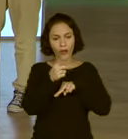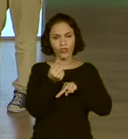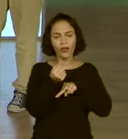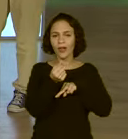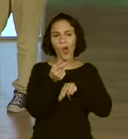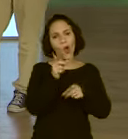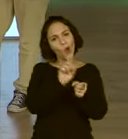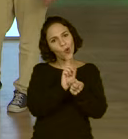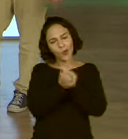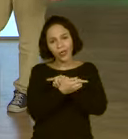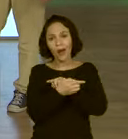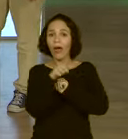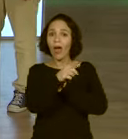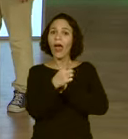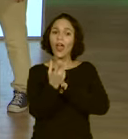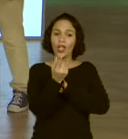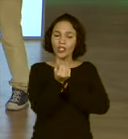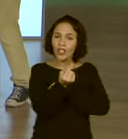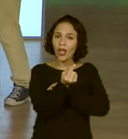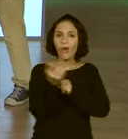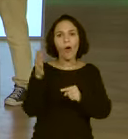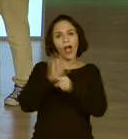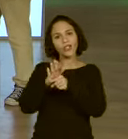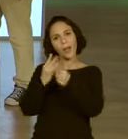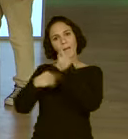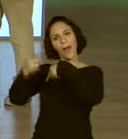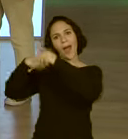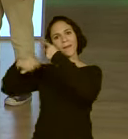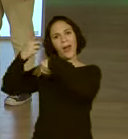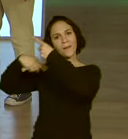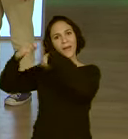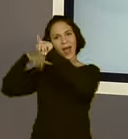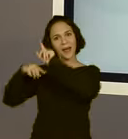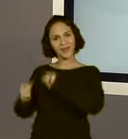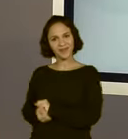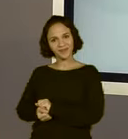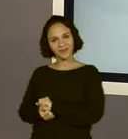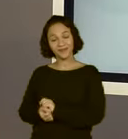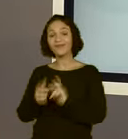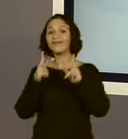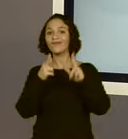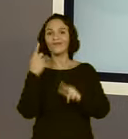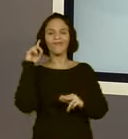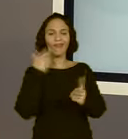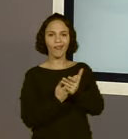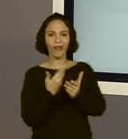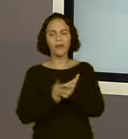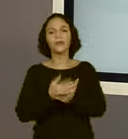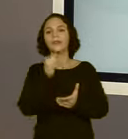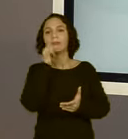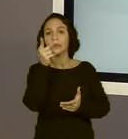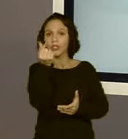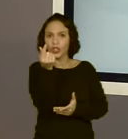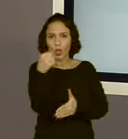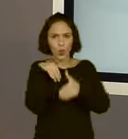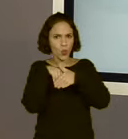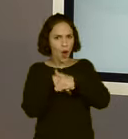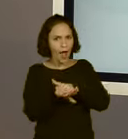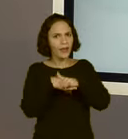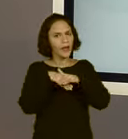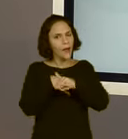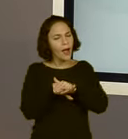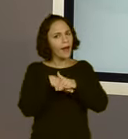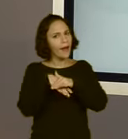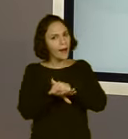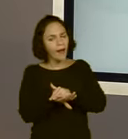por você. É verdade. Como a gente falou na aula passada, que quando você poupa o dinheiro